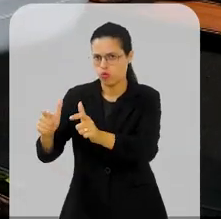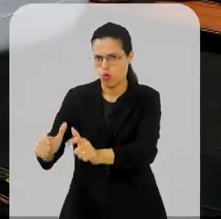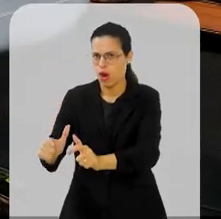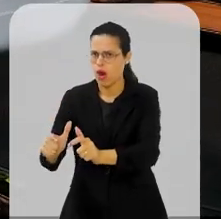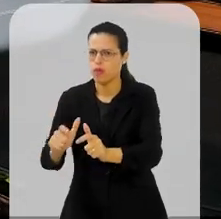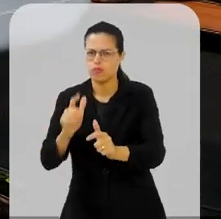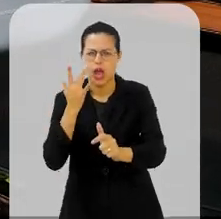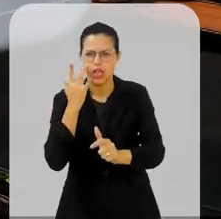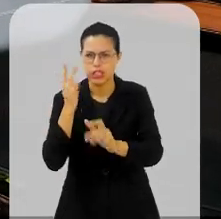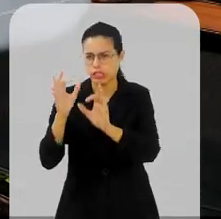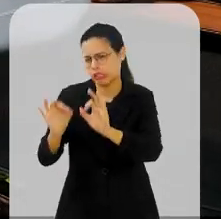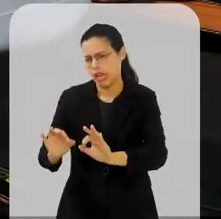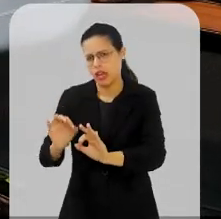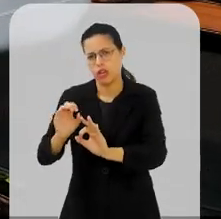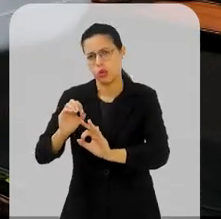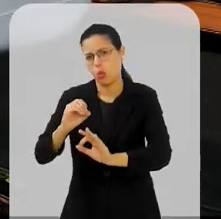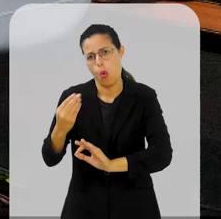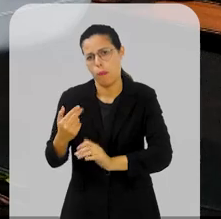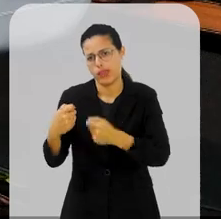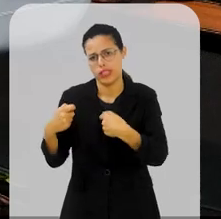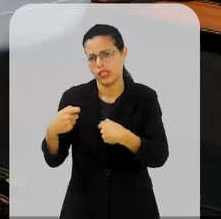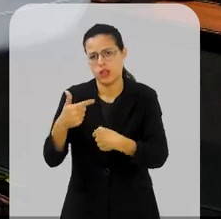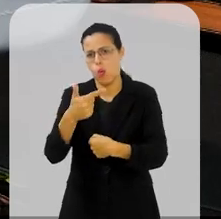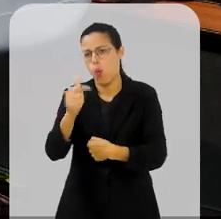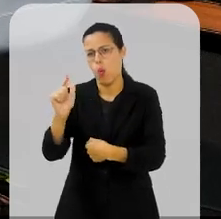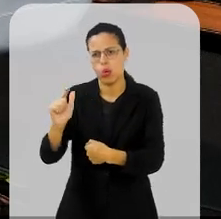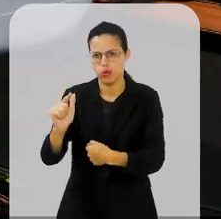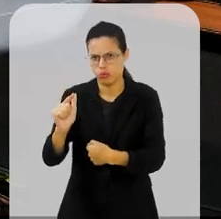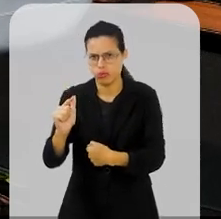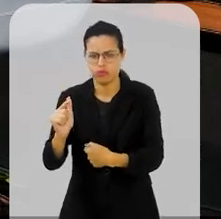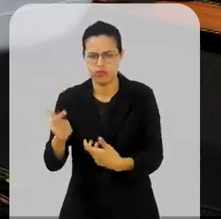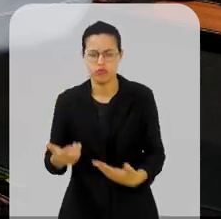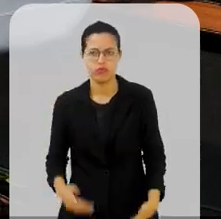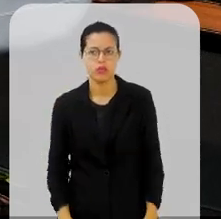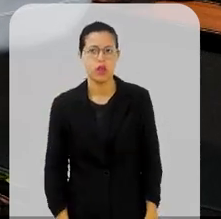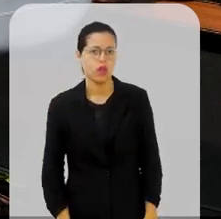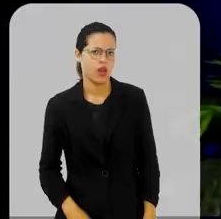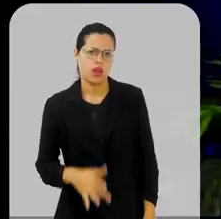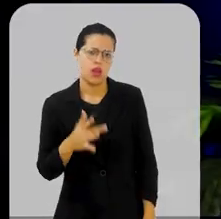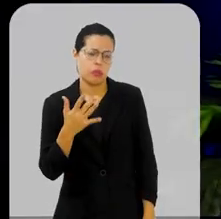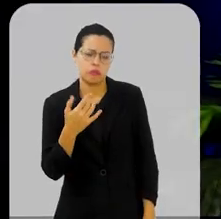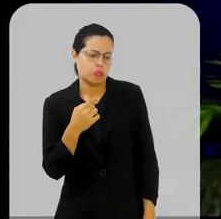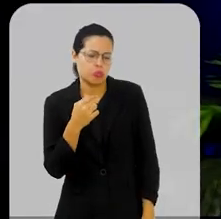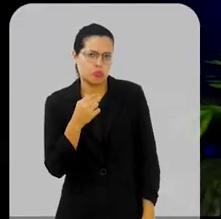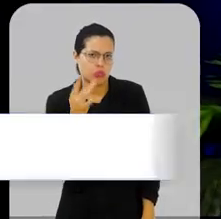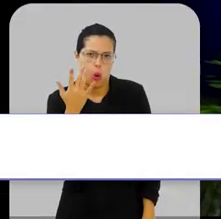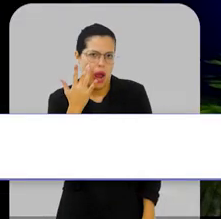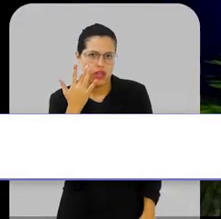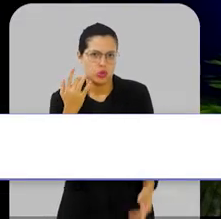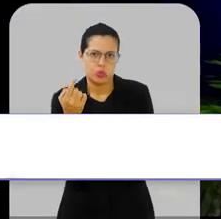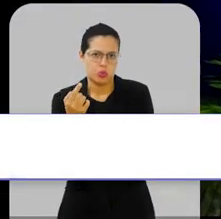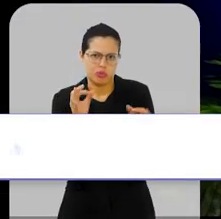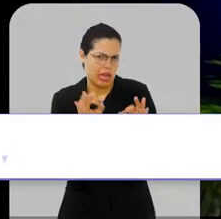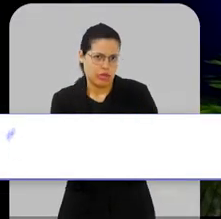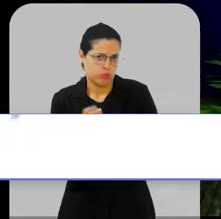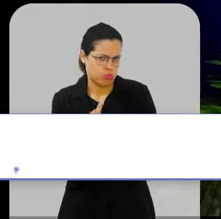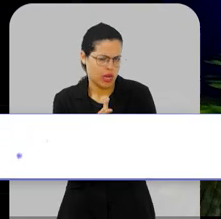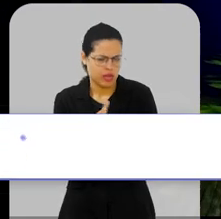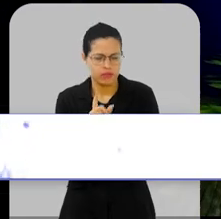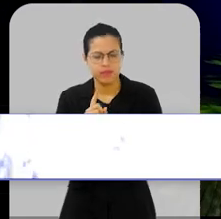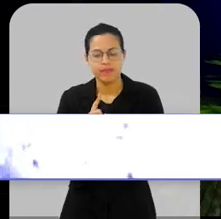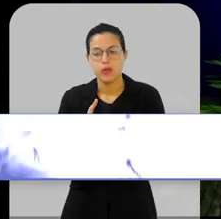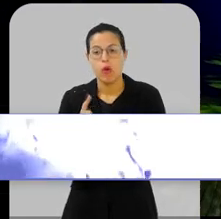correto ou não deveria fazer? Teria que buscar uma outra forma? Ô, Rui, eu não acho nada, né, que é correto ou incorreto. Eu acho o